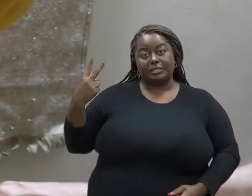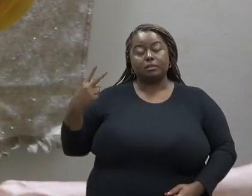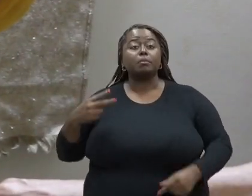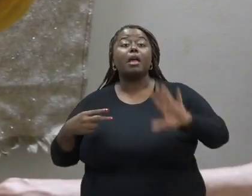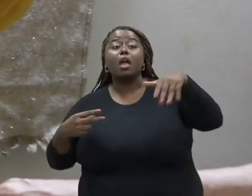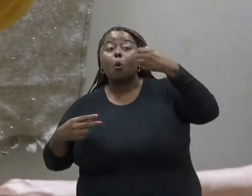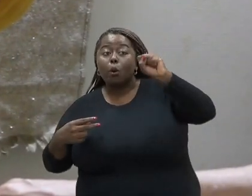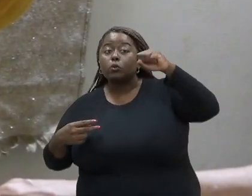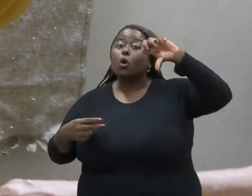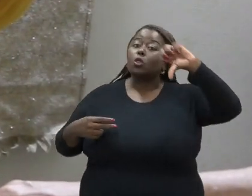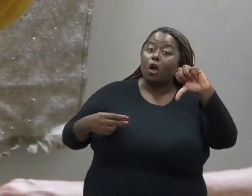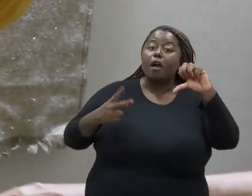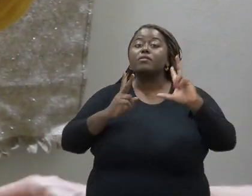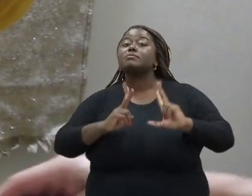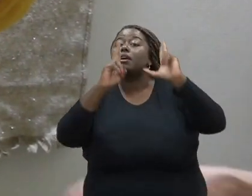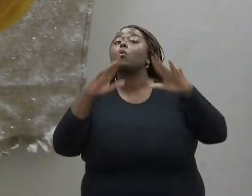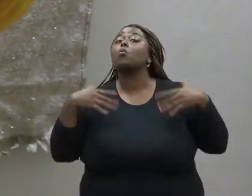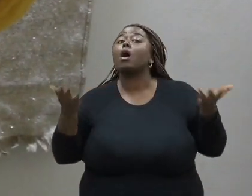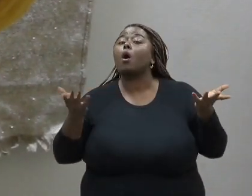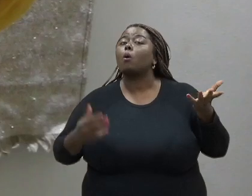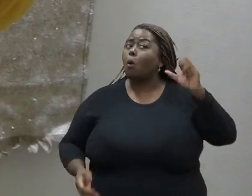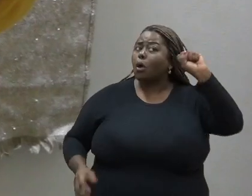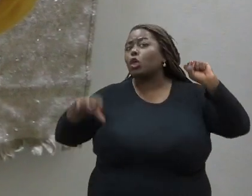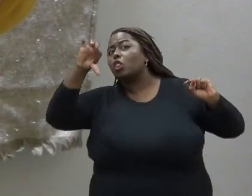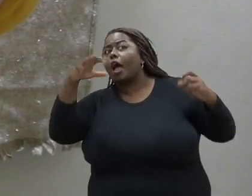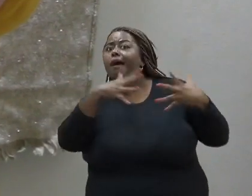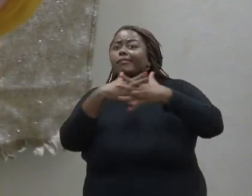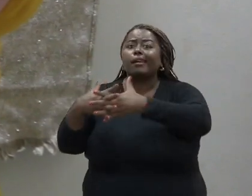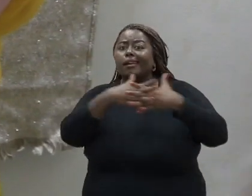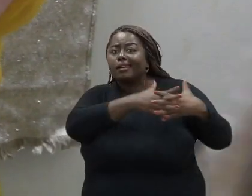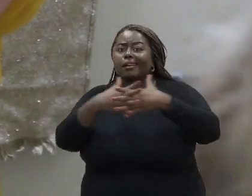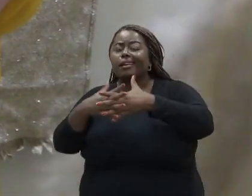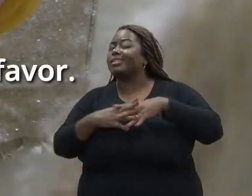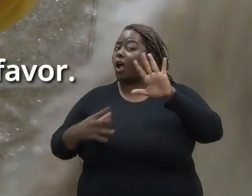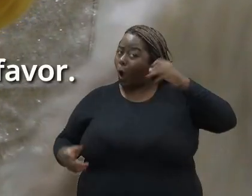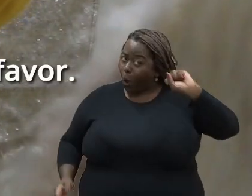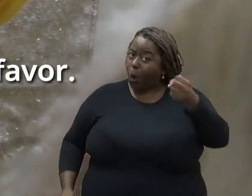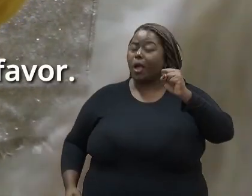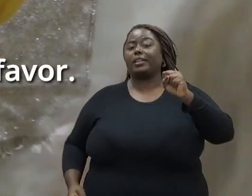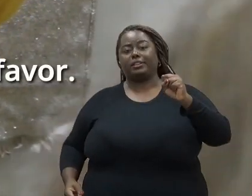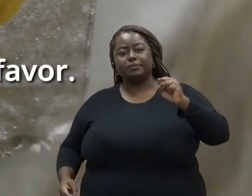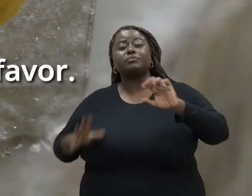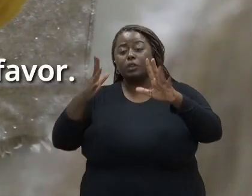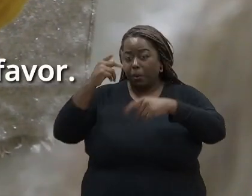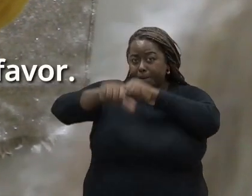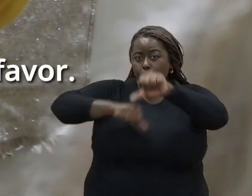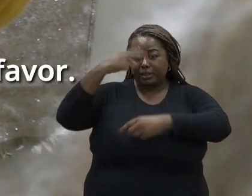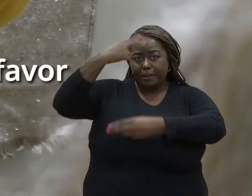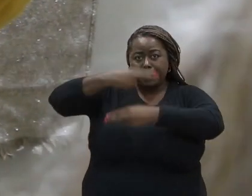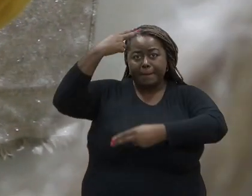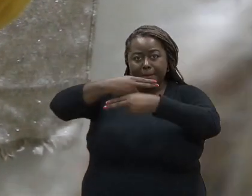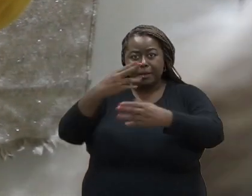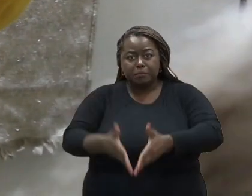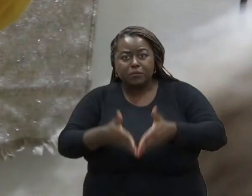ou 9? 8. 9. Aí 9. A 8 vem depois. Marcado 8. Então muda pra mim na claquete, fazendo